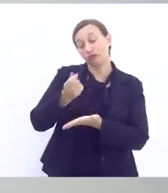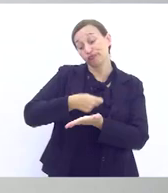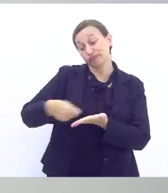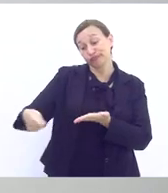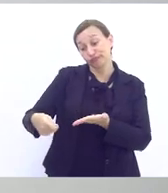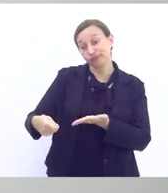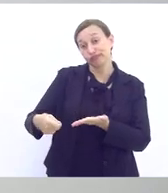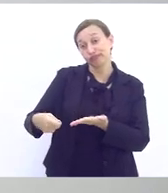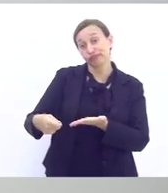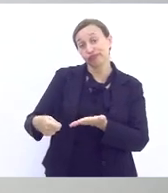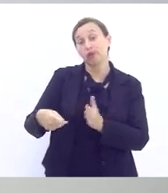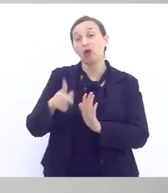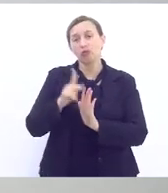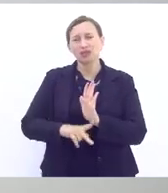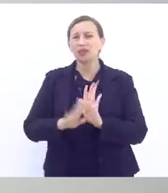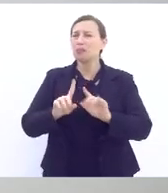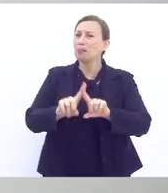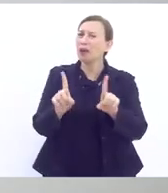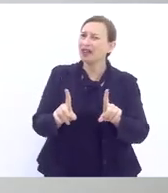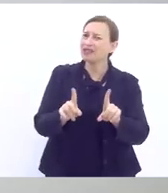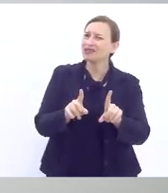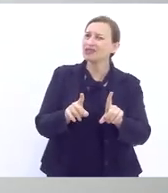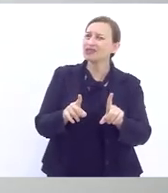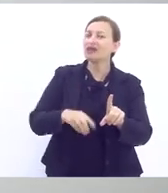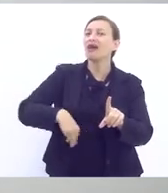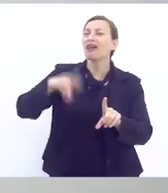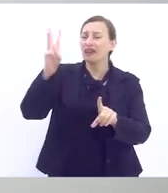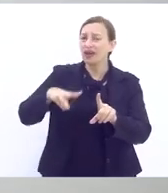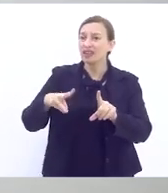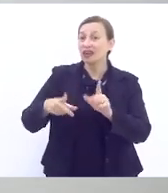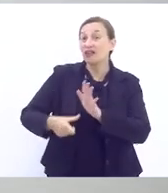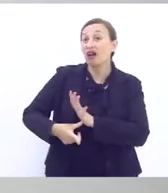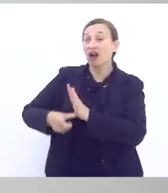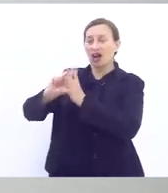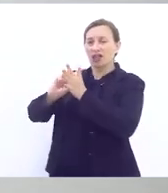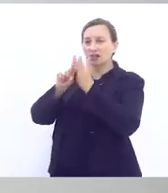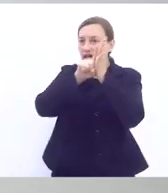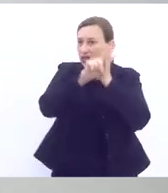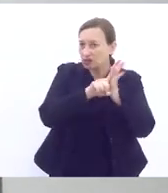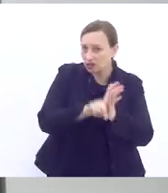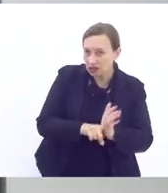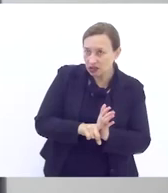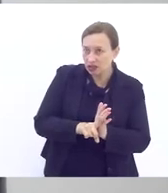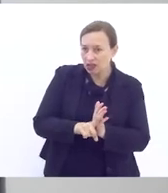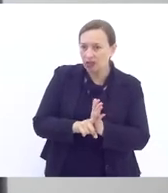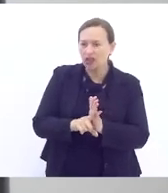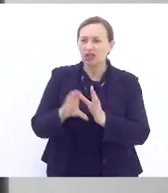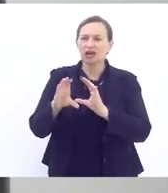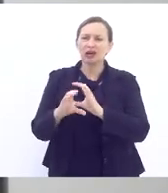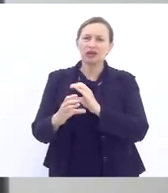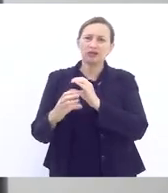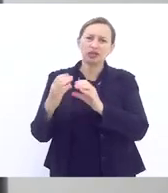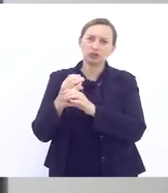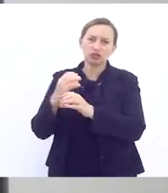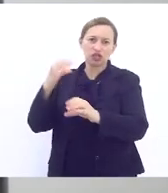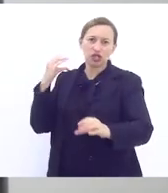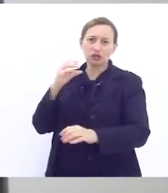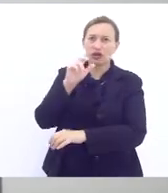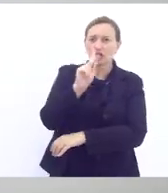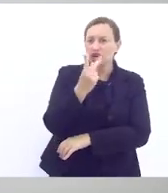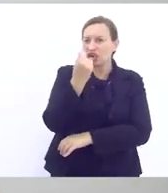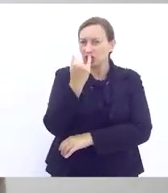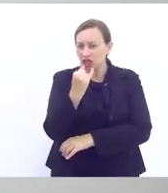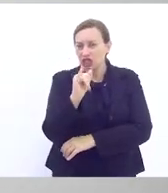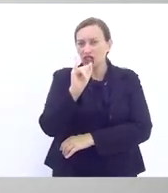tá te assinou aquele projeto mas inclusive quem tava né anteriormente analisando o projeto era um engenheiro idróloga né então assim também não era profissional